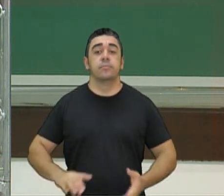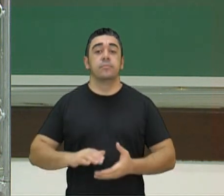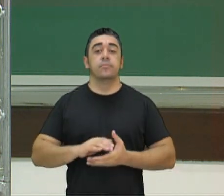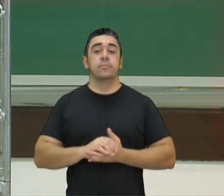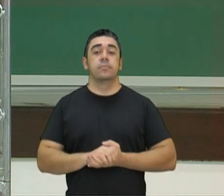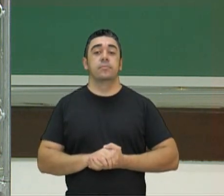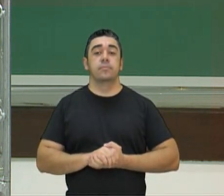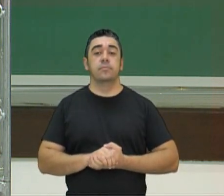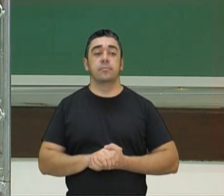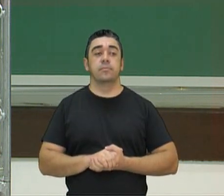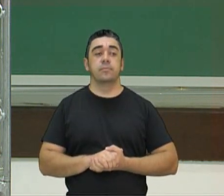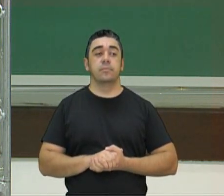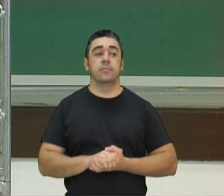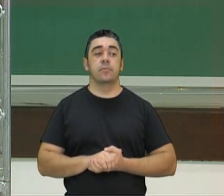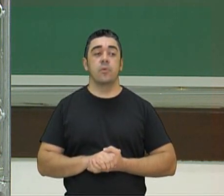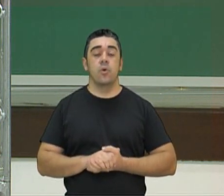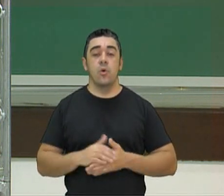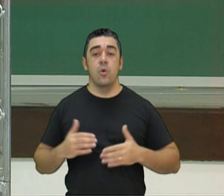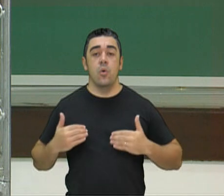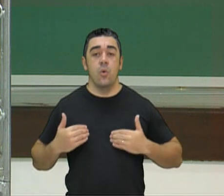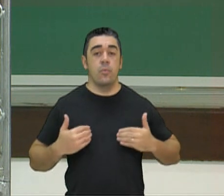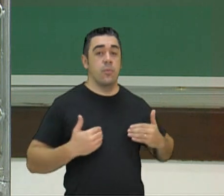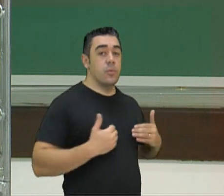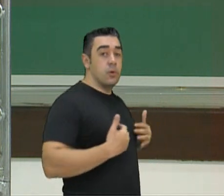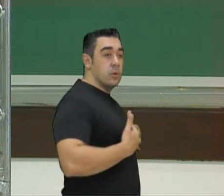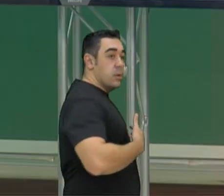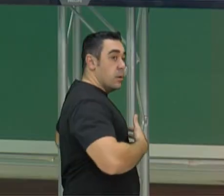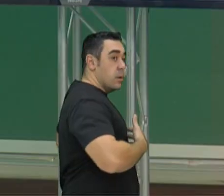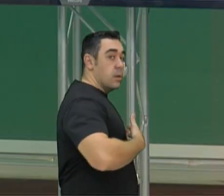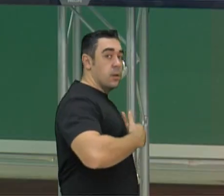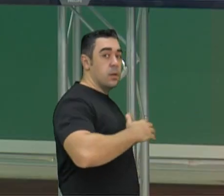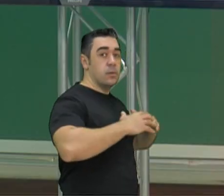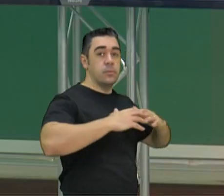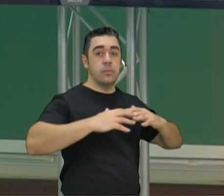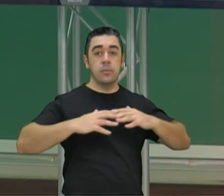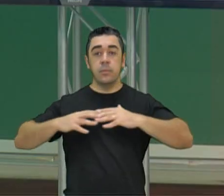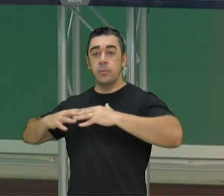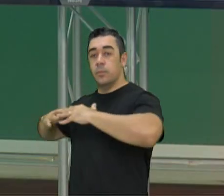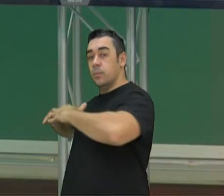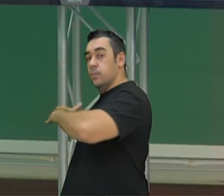Olha aí, vamos girar o tronco para um lado e para o outro.